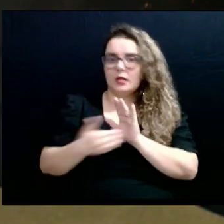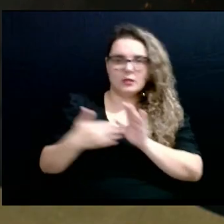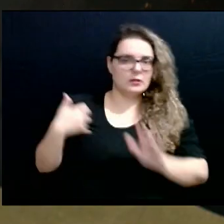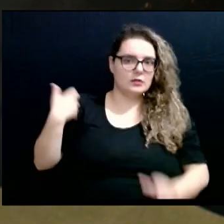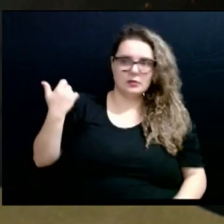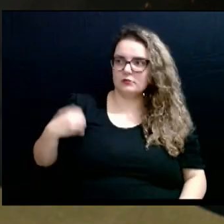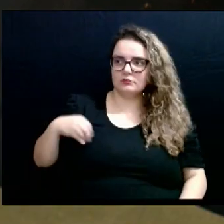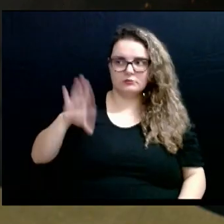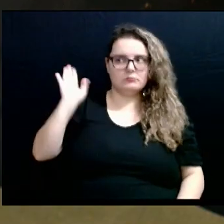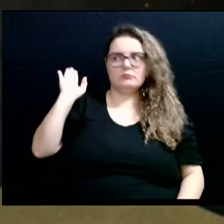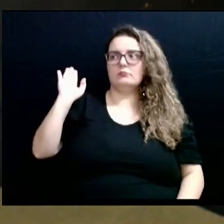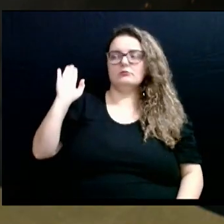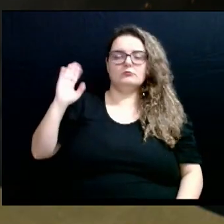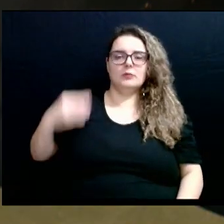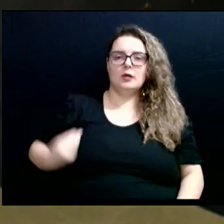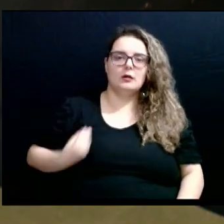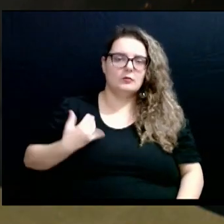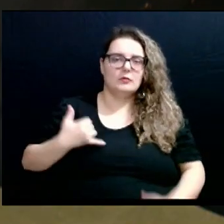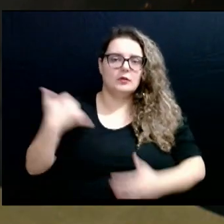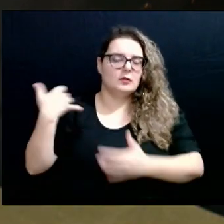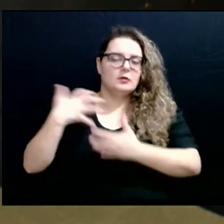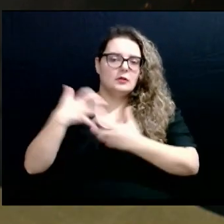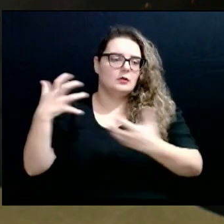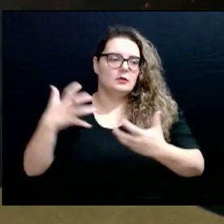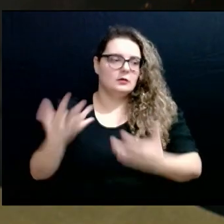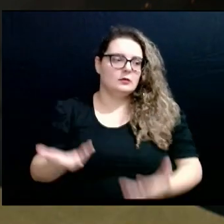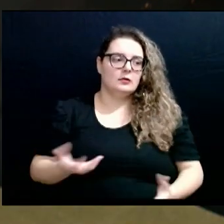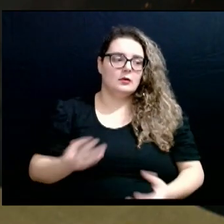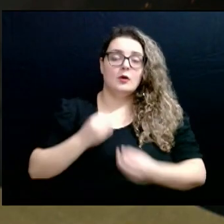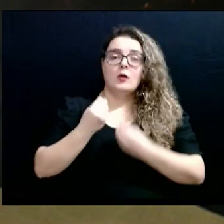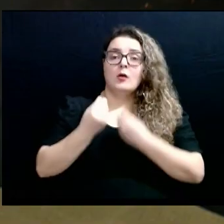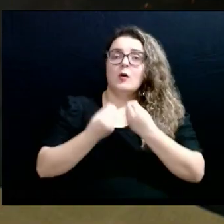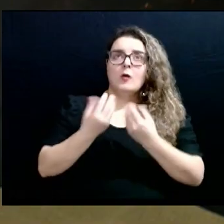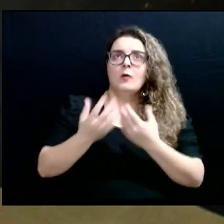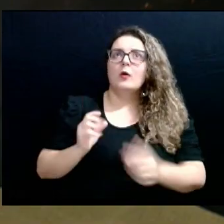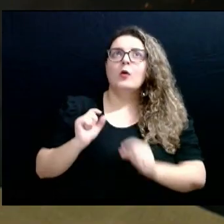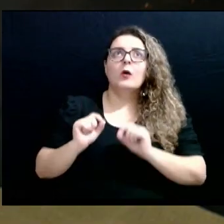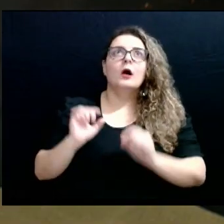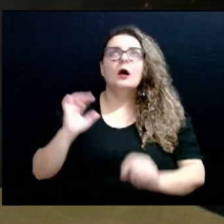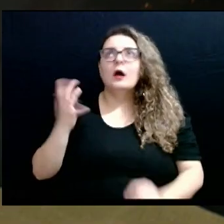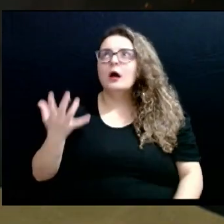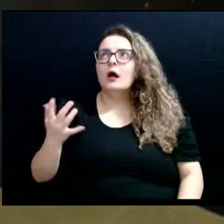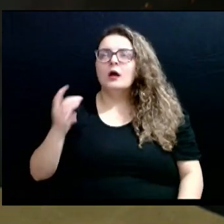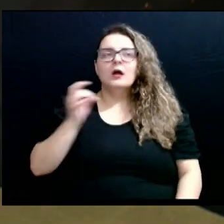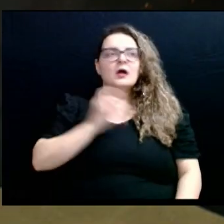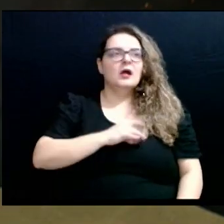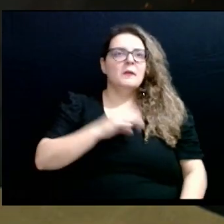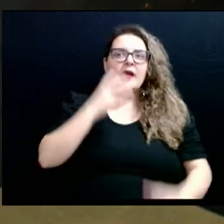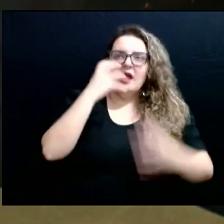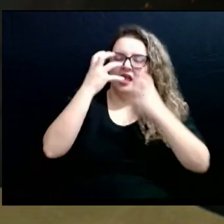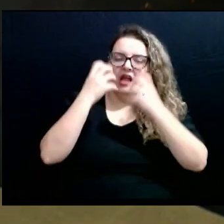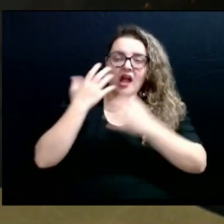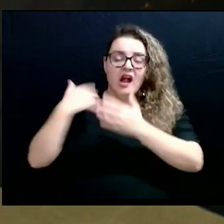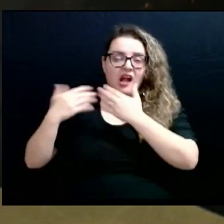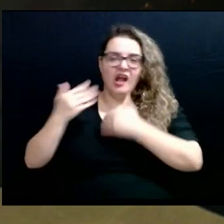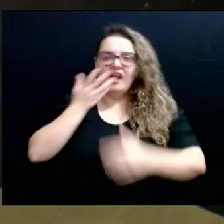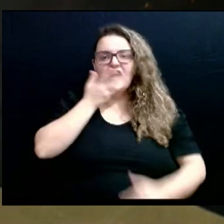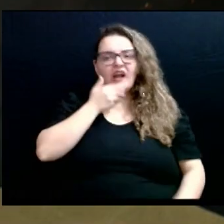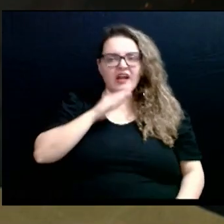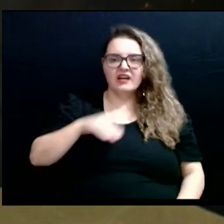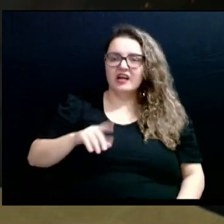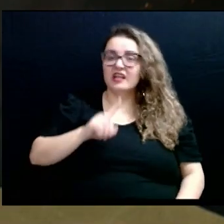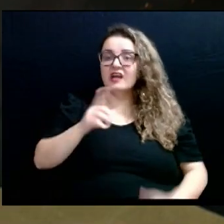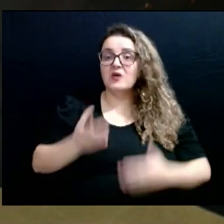Então, o que acontece quando esse medo ou esse estresse que aconteceu, ele não é